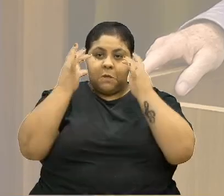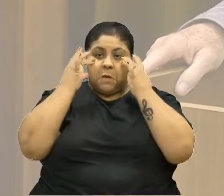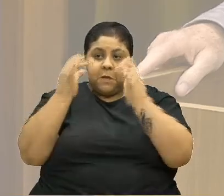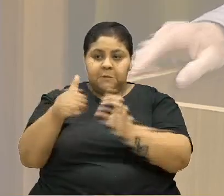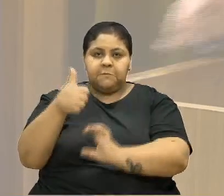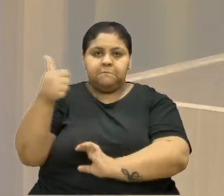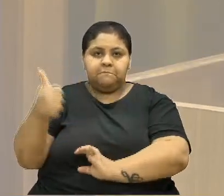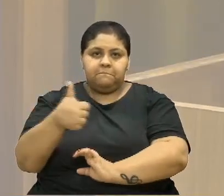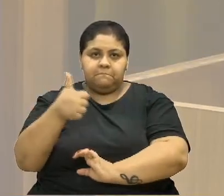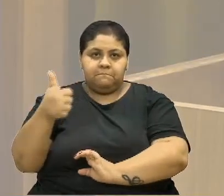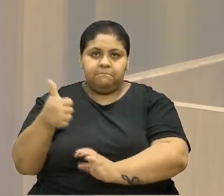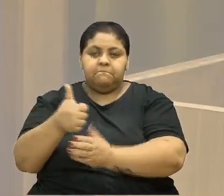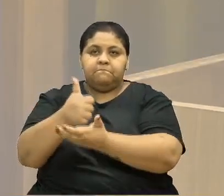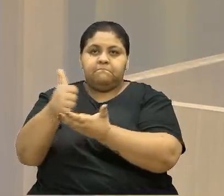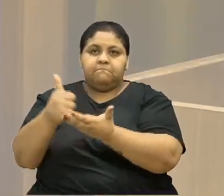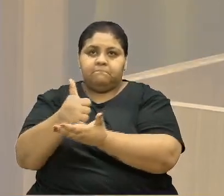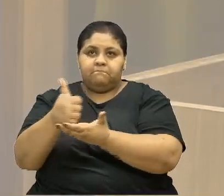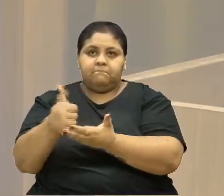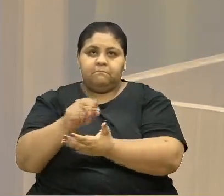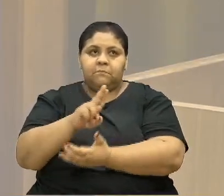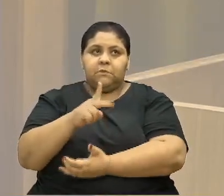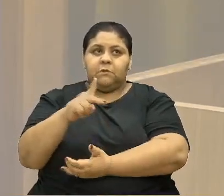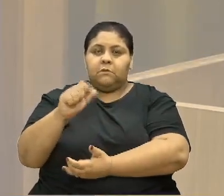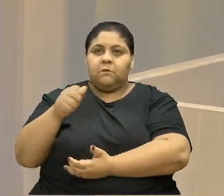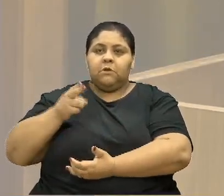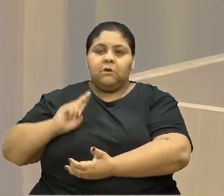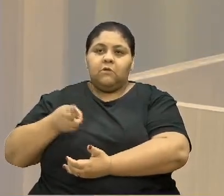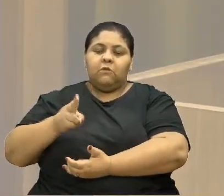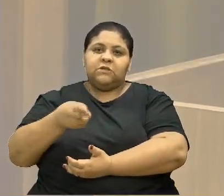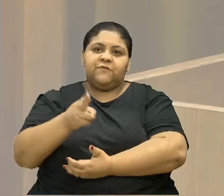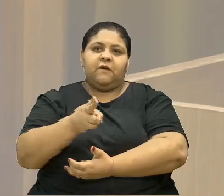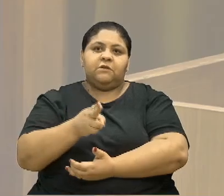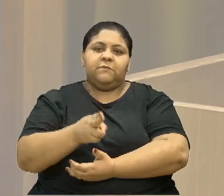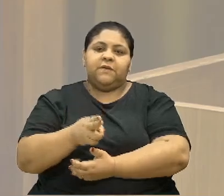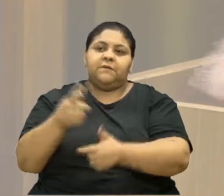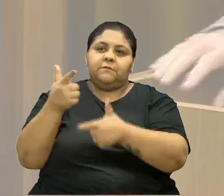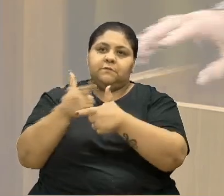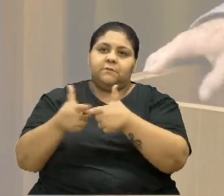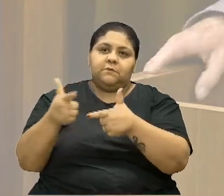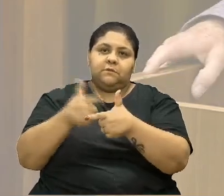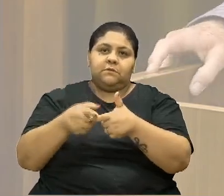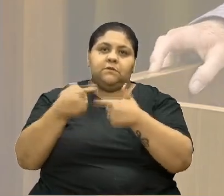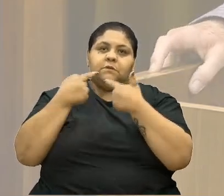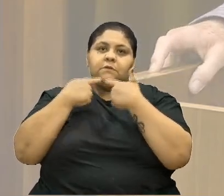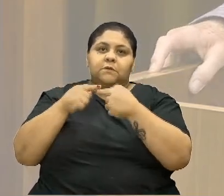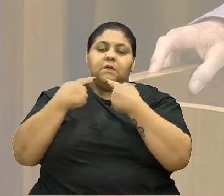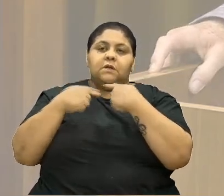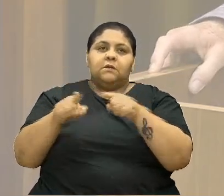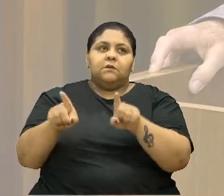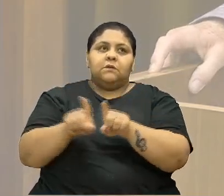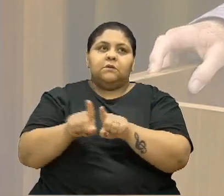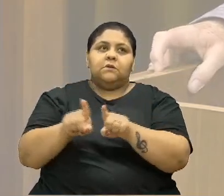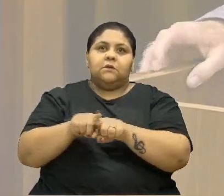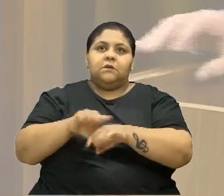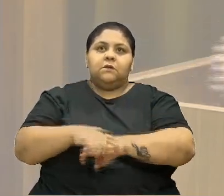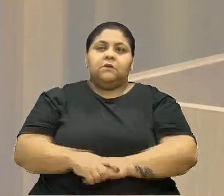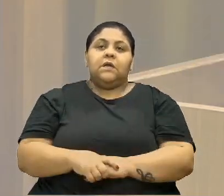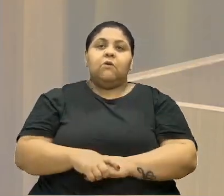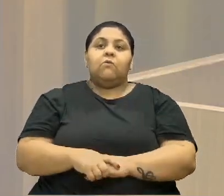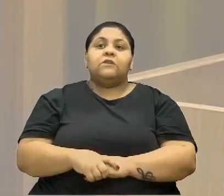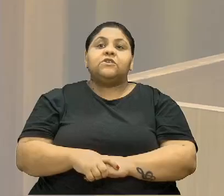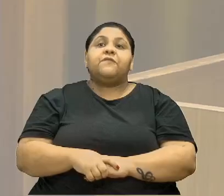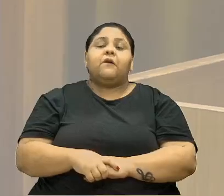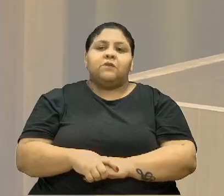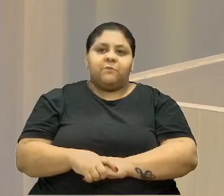primária. As UPAs, que sempre foi um gargalo, uma grande reclamação, especialmente a UPA Central, lutei para